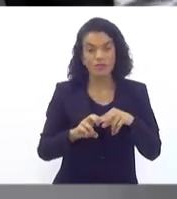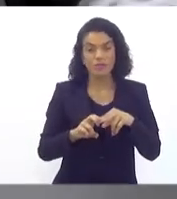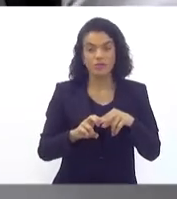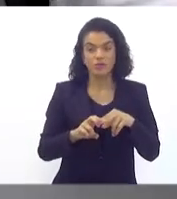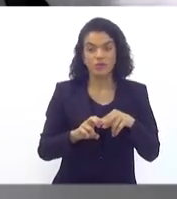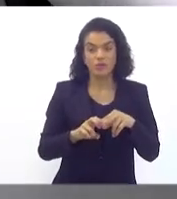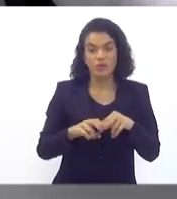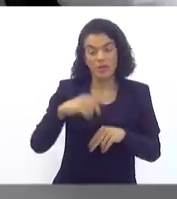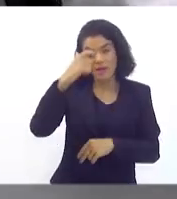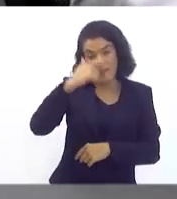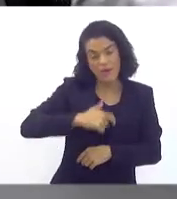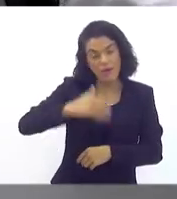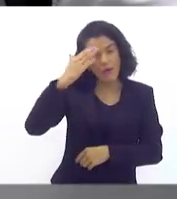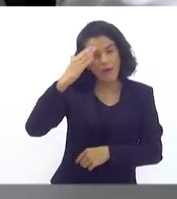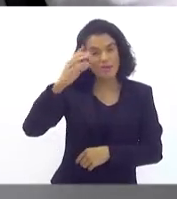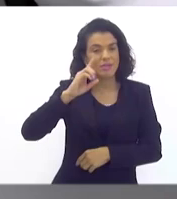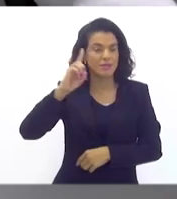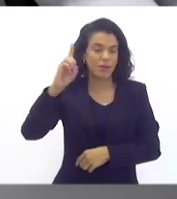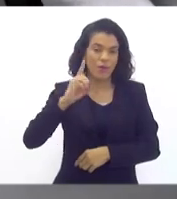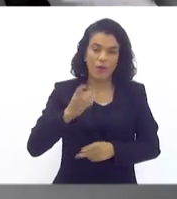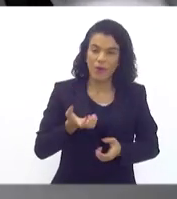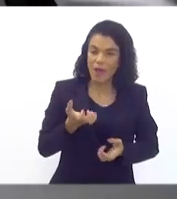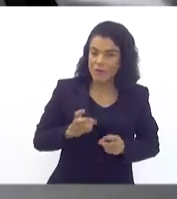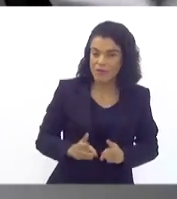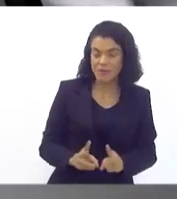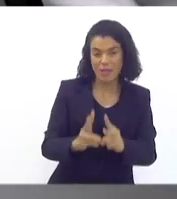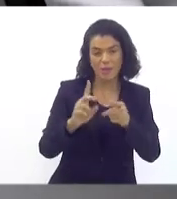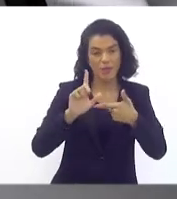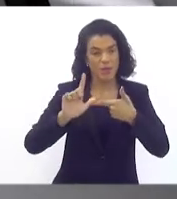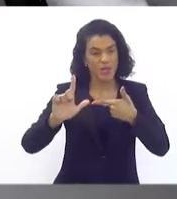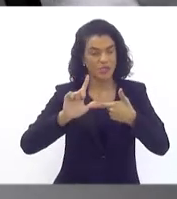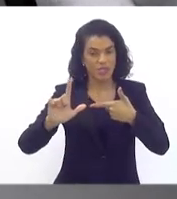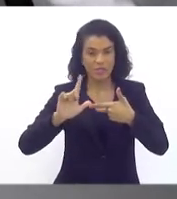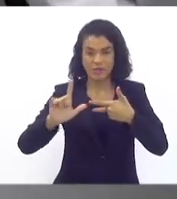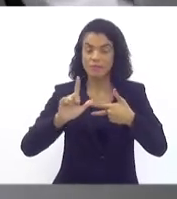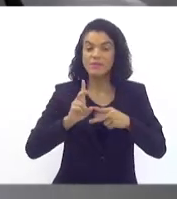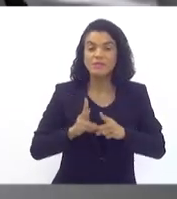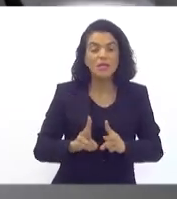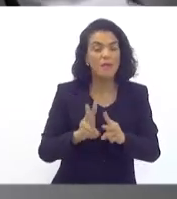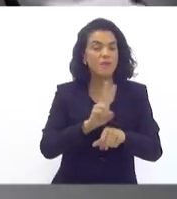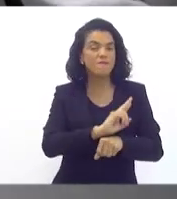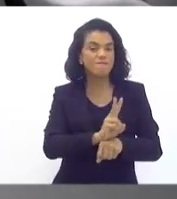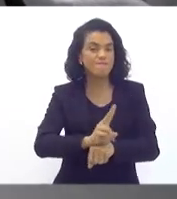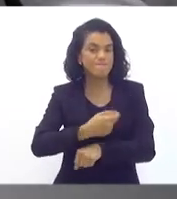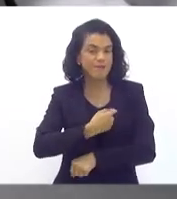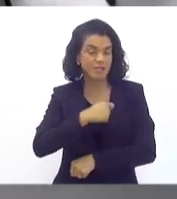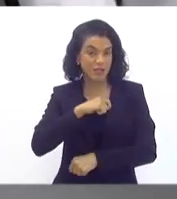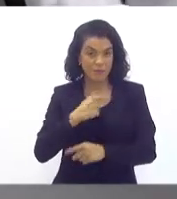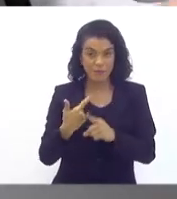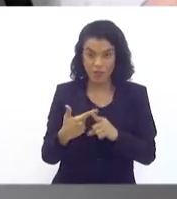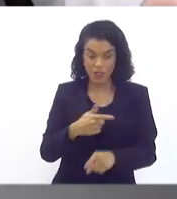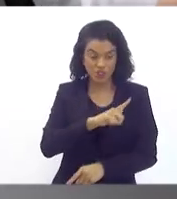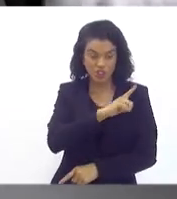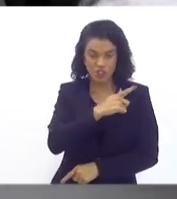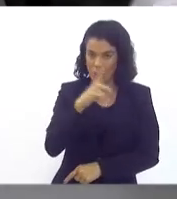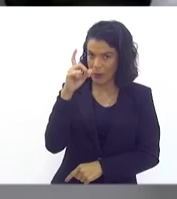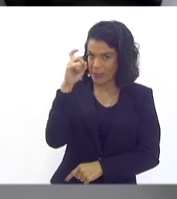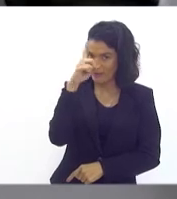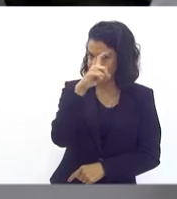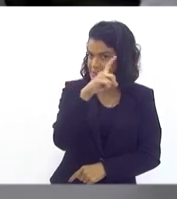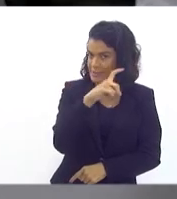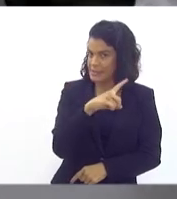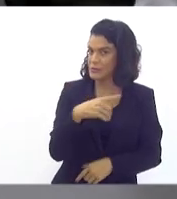Eu graças a Deus eu quero ficar sempre no legislativo sempre fiscalizar que gestão é muito difícil